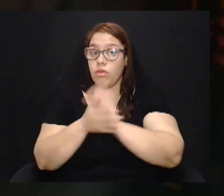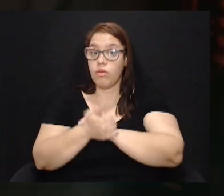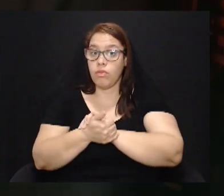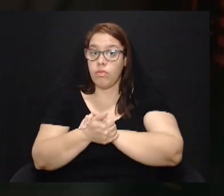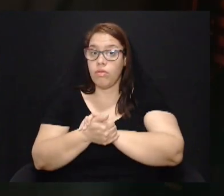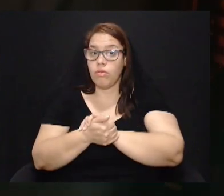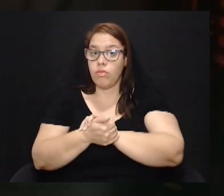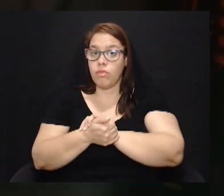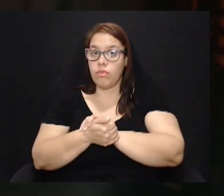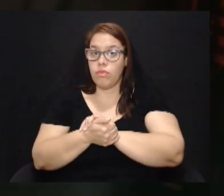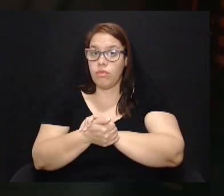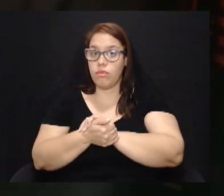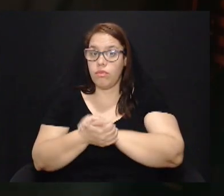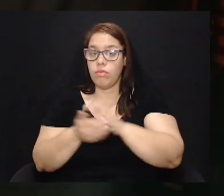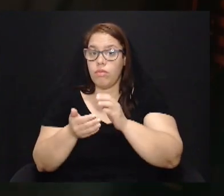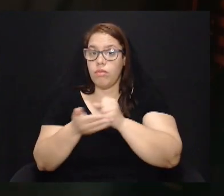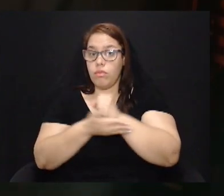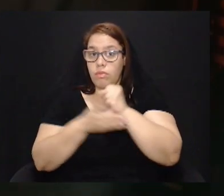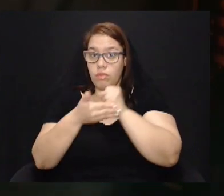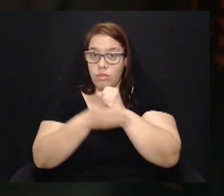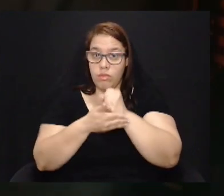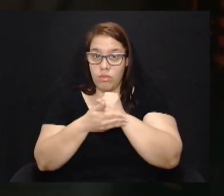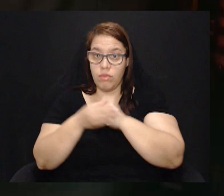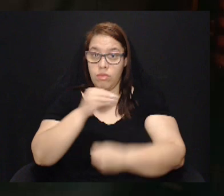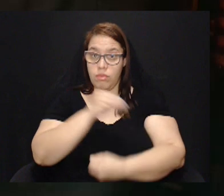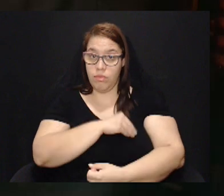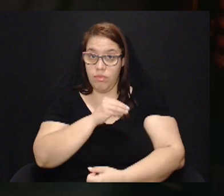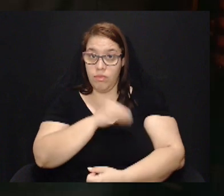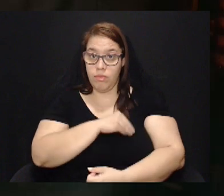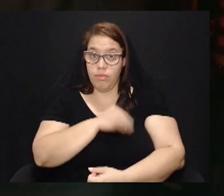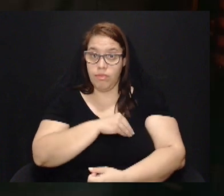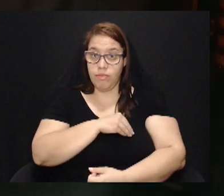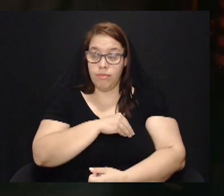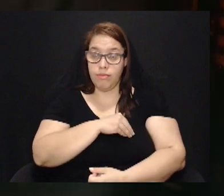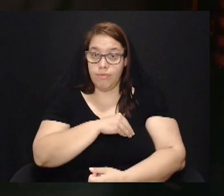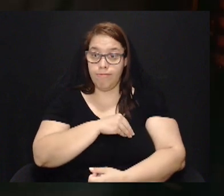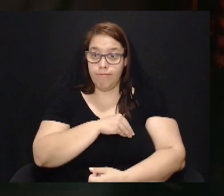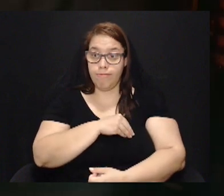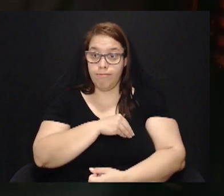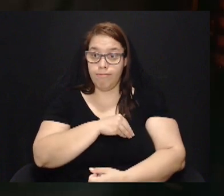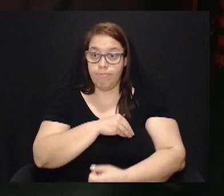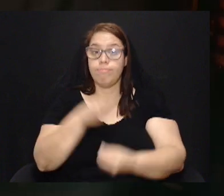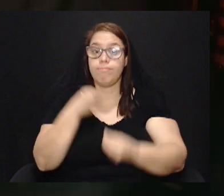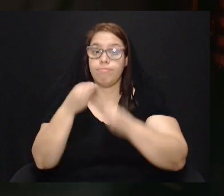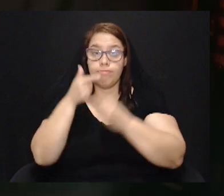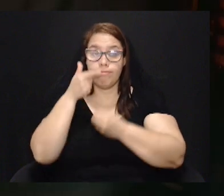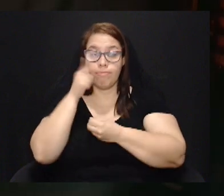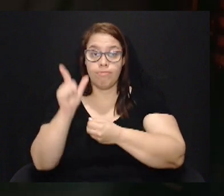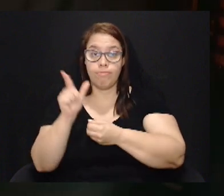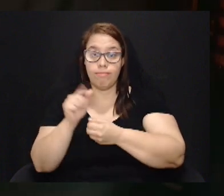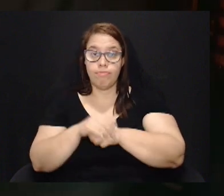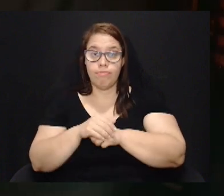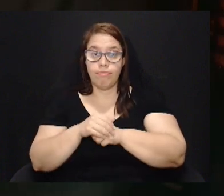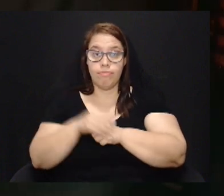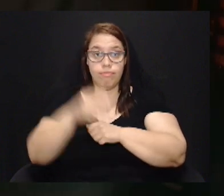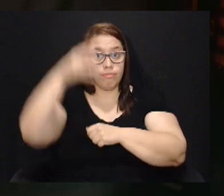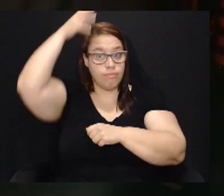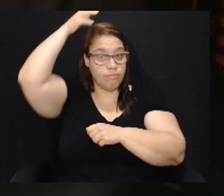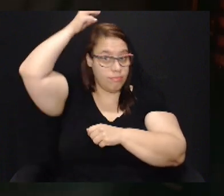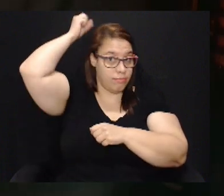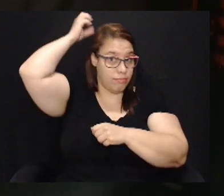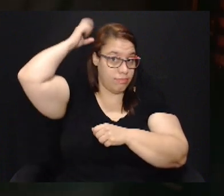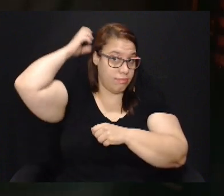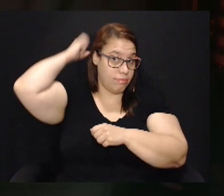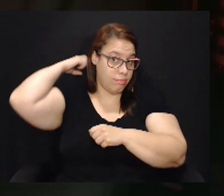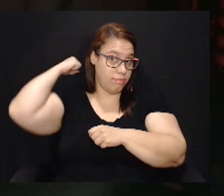cesta básica, o salário mínimo, né? Como que eu consigo? Poxa, Rúbia, você está falando coisas aí